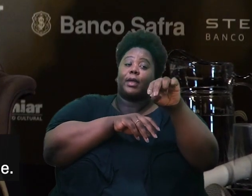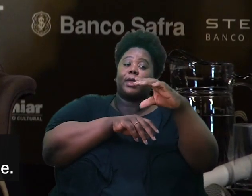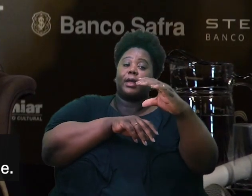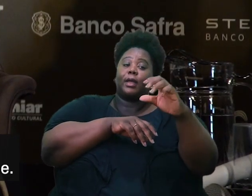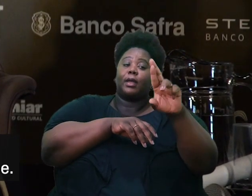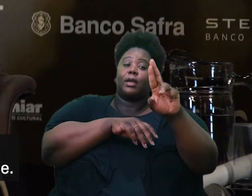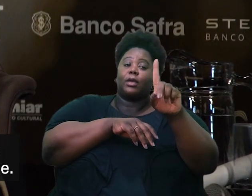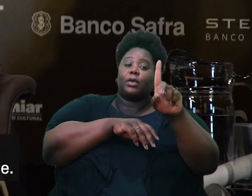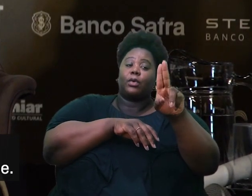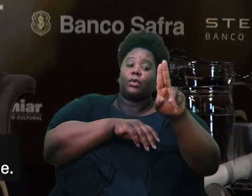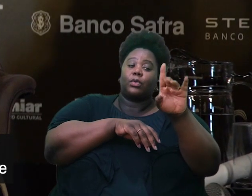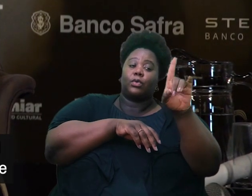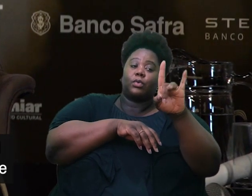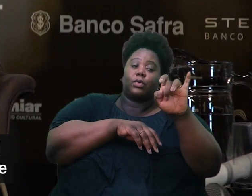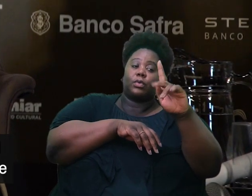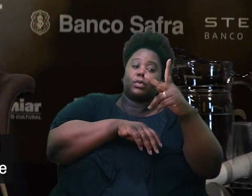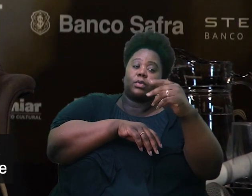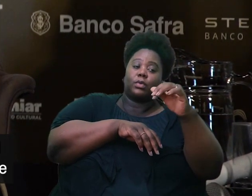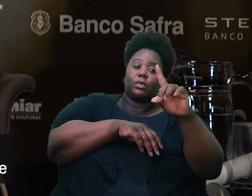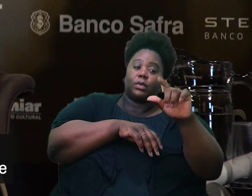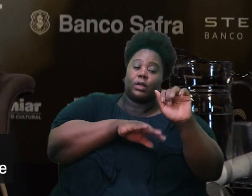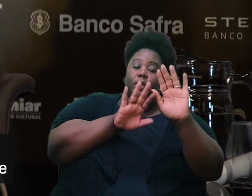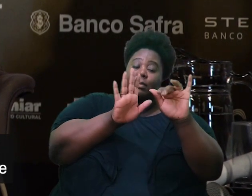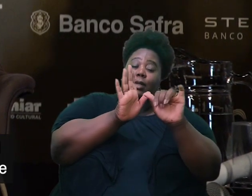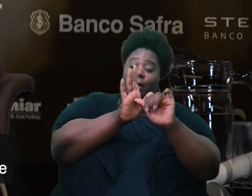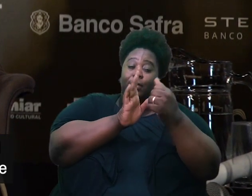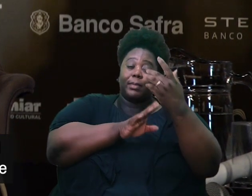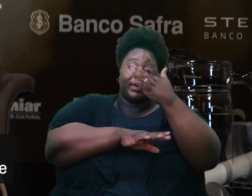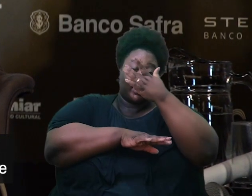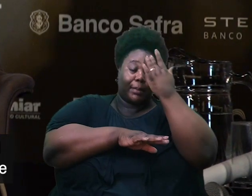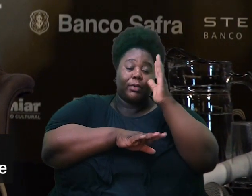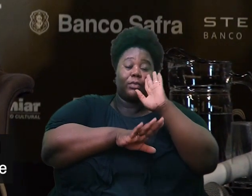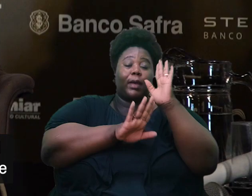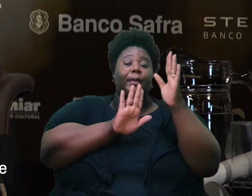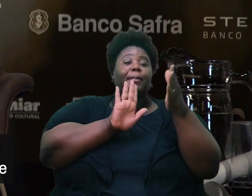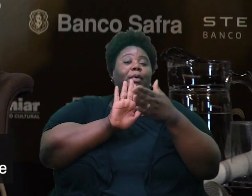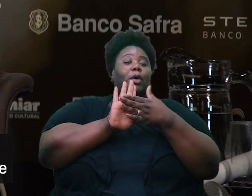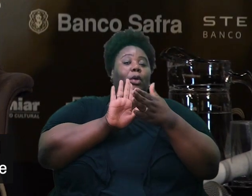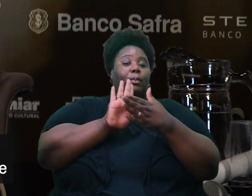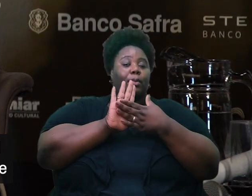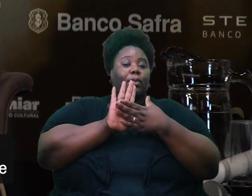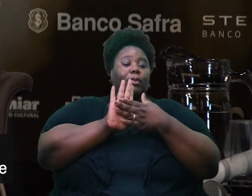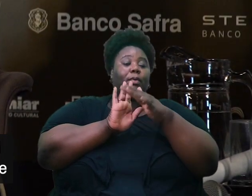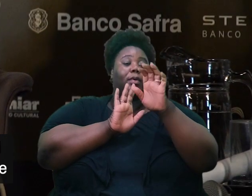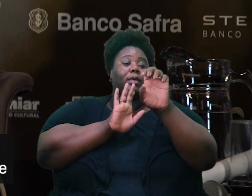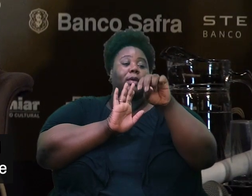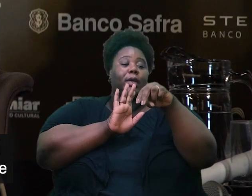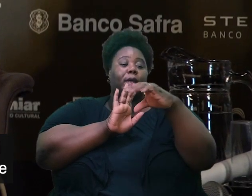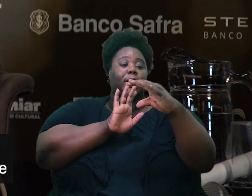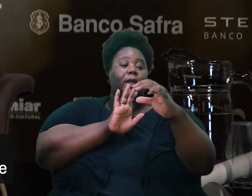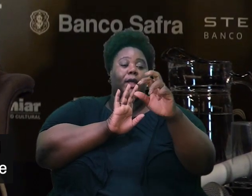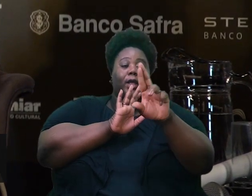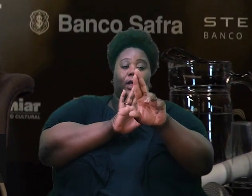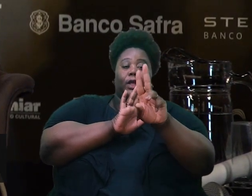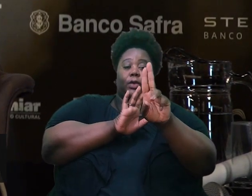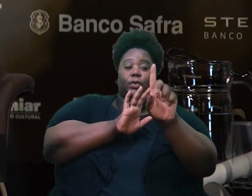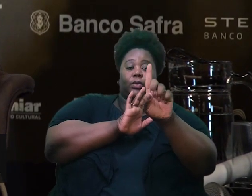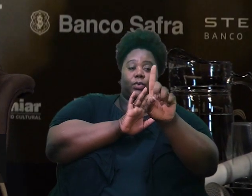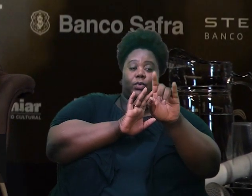nem citaram o meu nome. Mas a primeira pessoa no Brasil a propor encruzilhada como